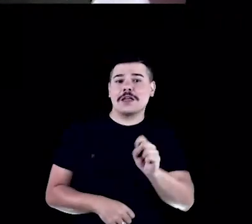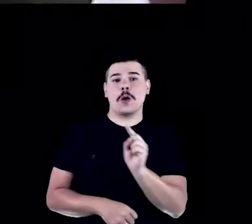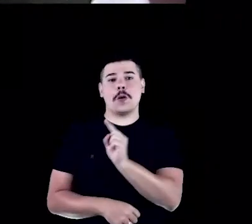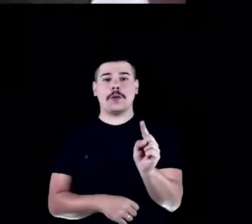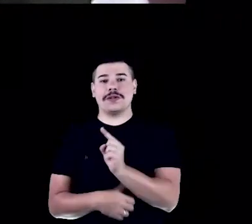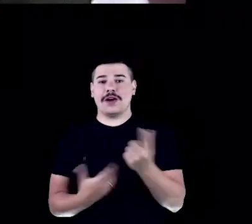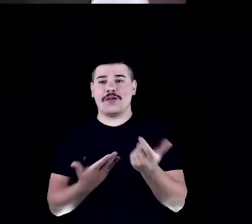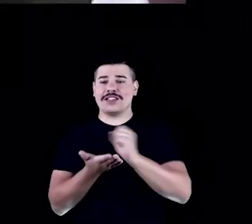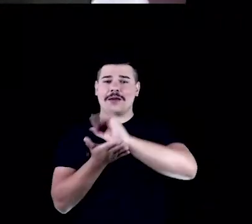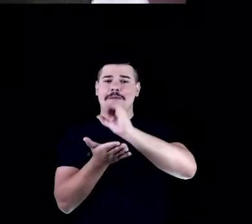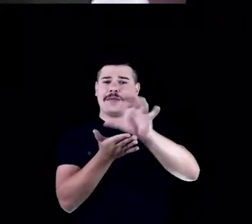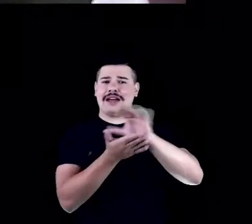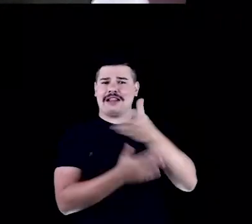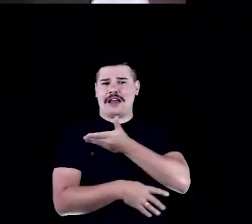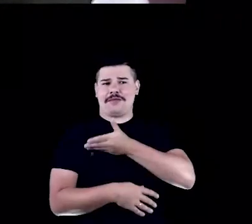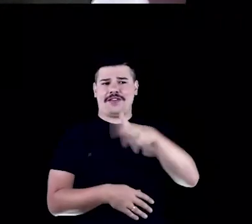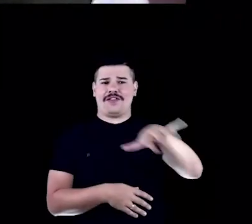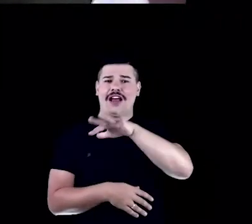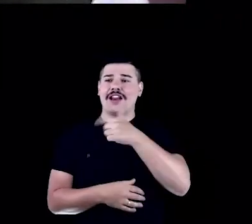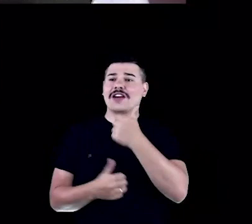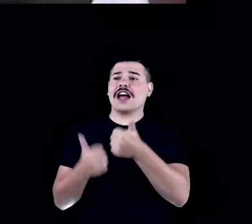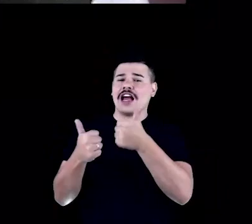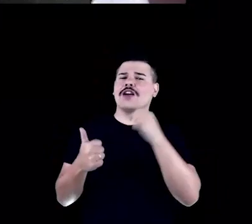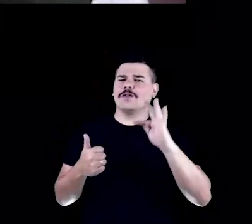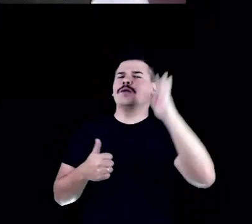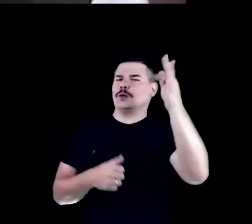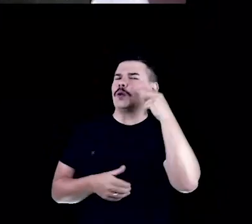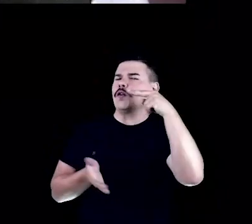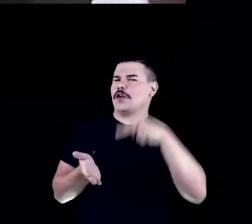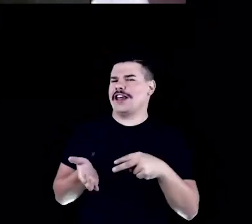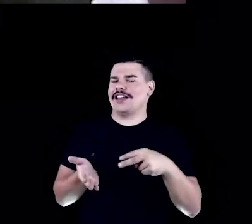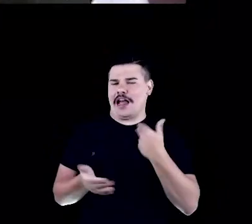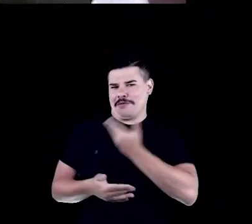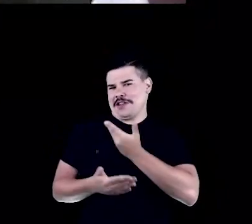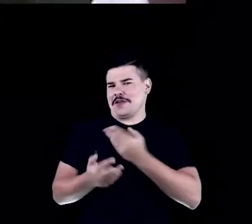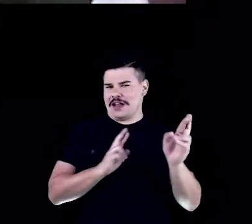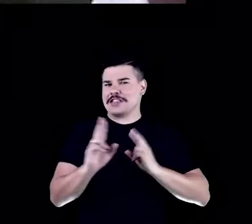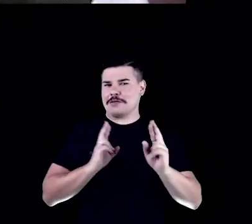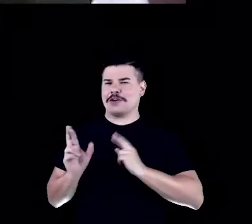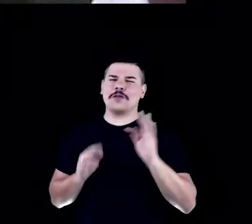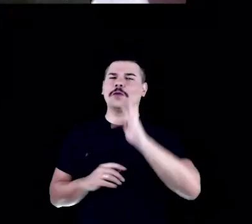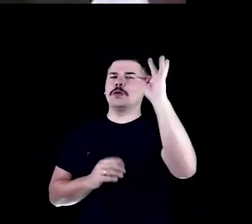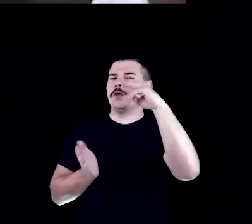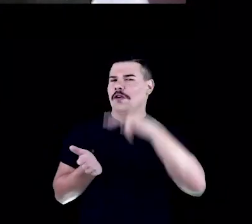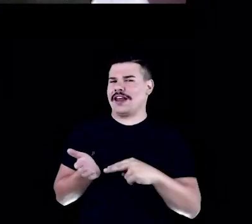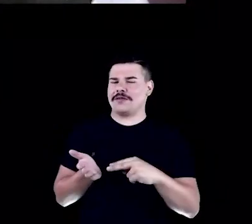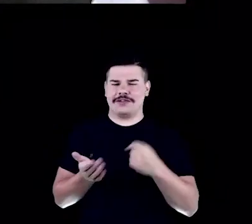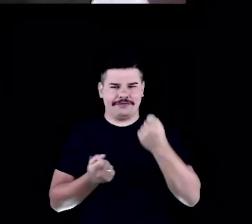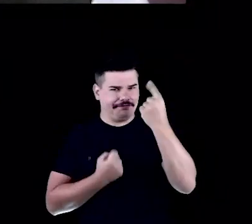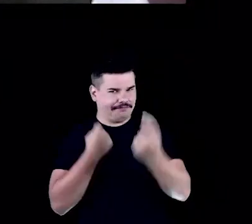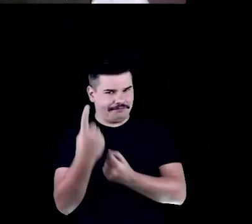se não leram. Você manda para todos os amigos, eles falam: ah, algum dia eu vou ler. Depois, raramente